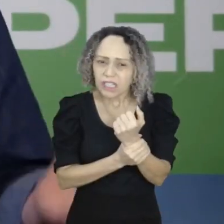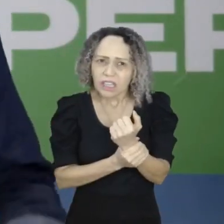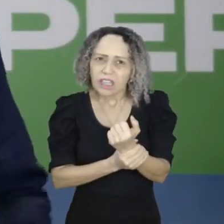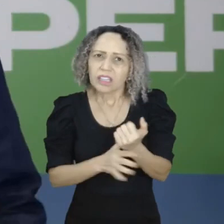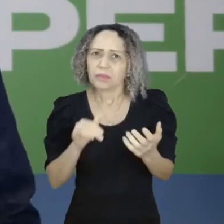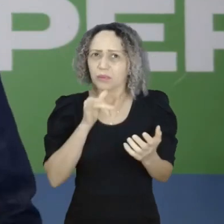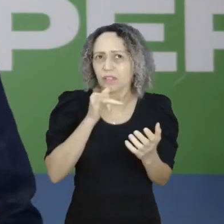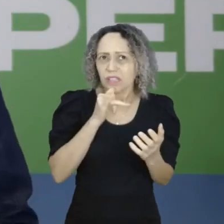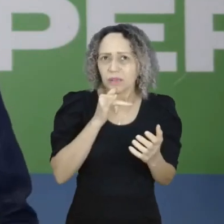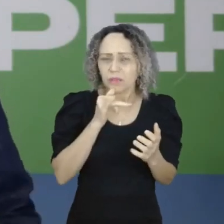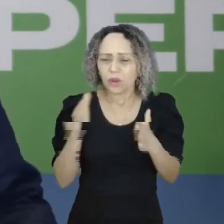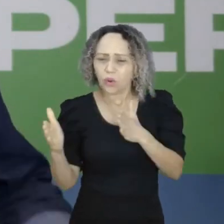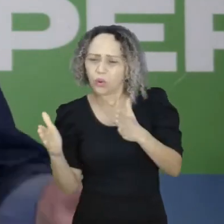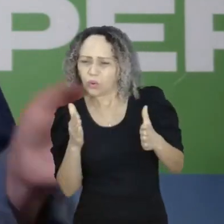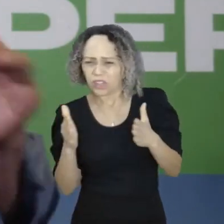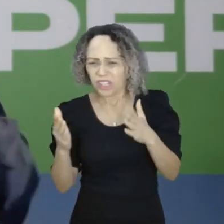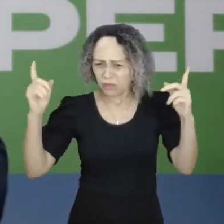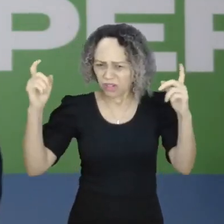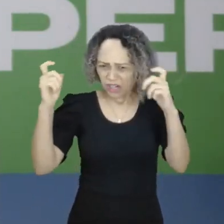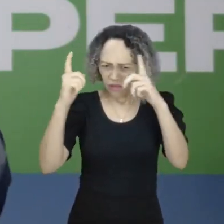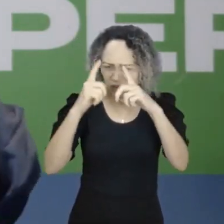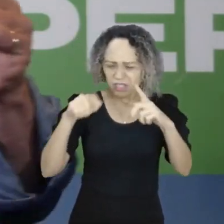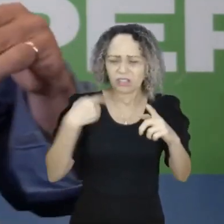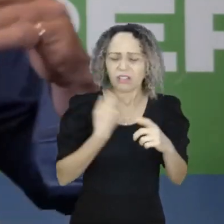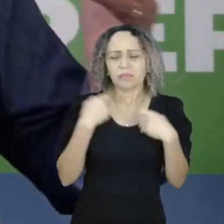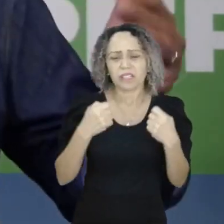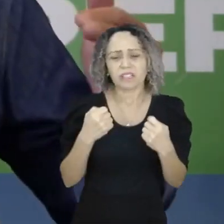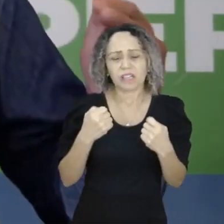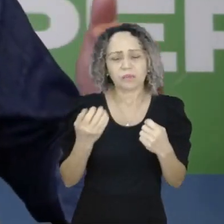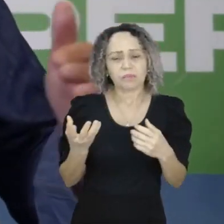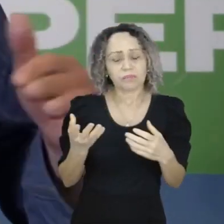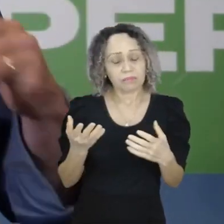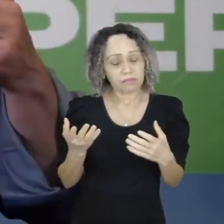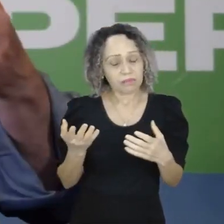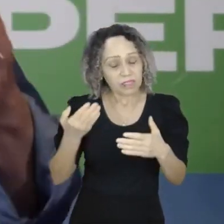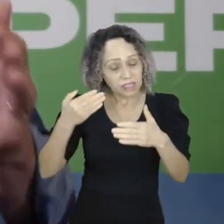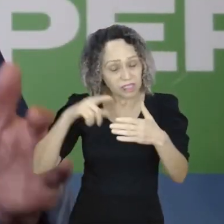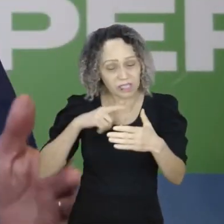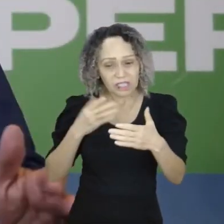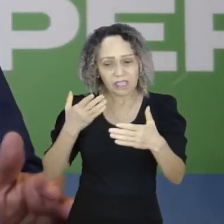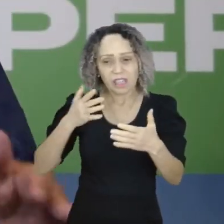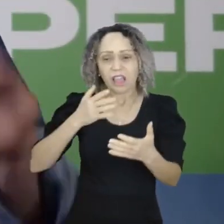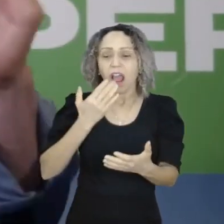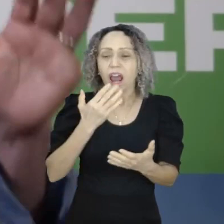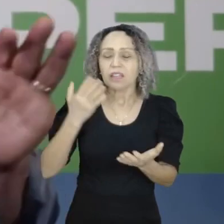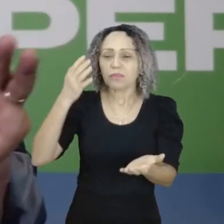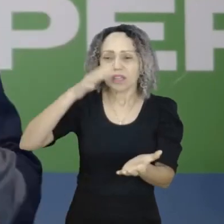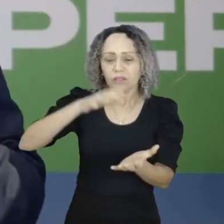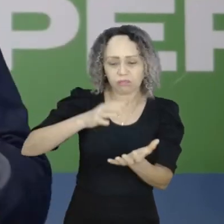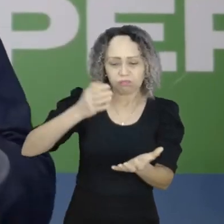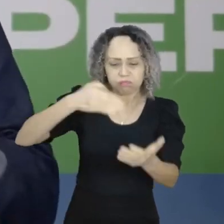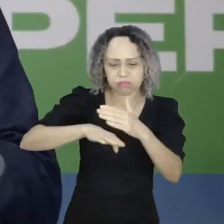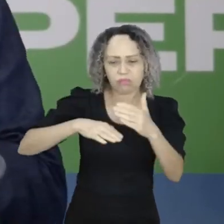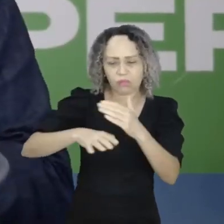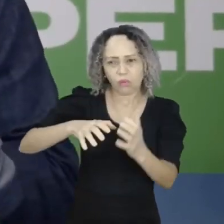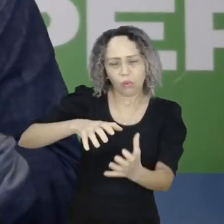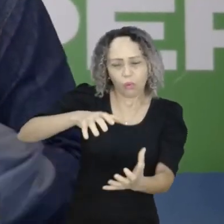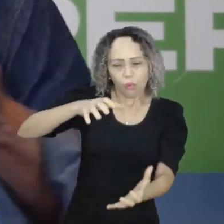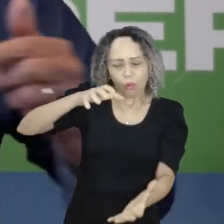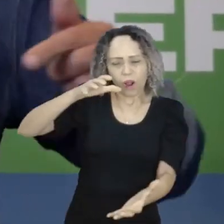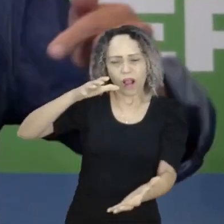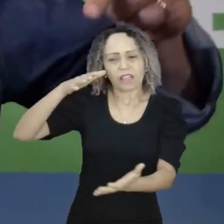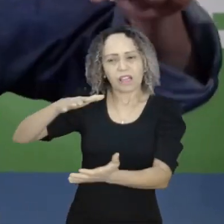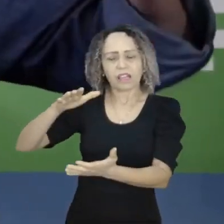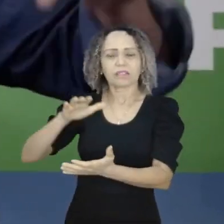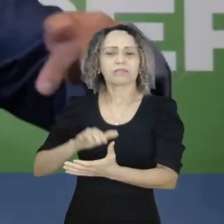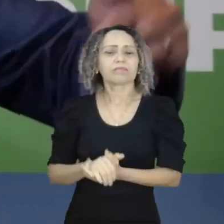adversos a gente possa produzir. Não adianta agora querer jogar a culpa em cima da Ucrânia. Não adianta. Sabe, o